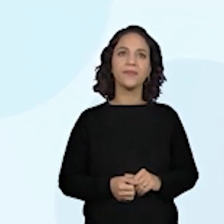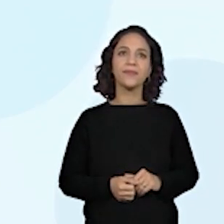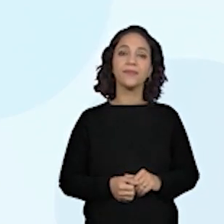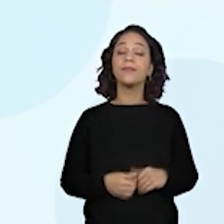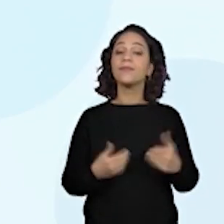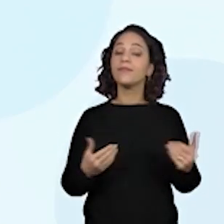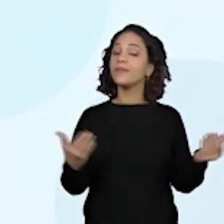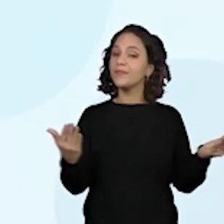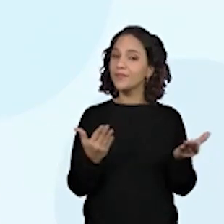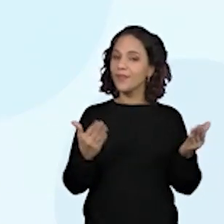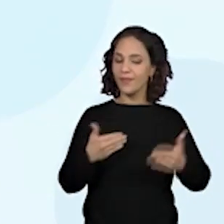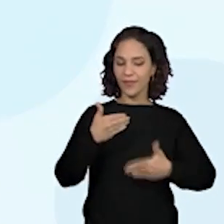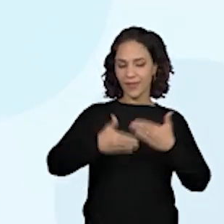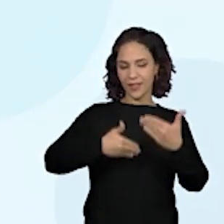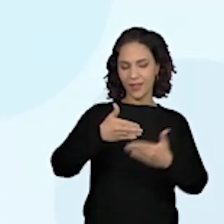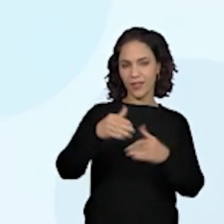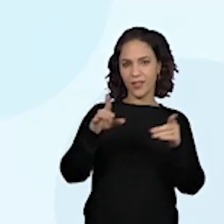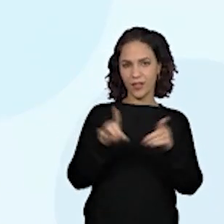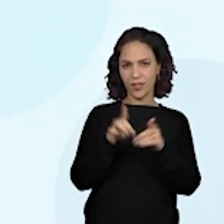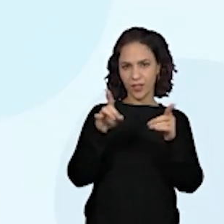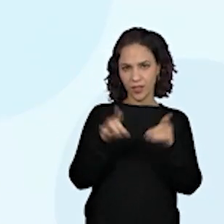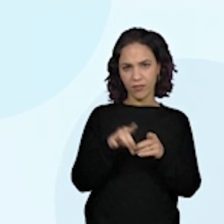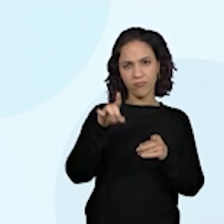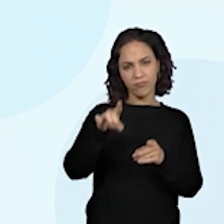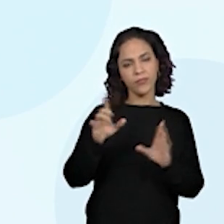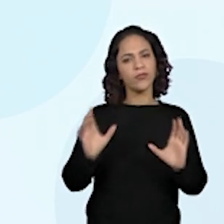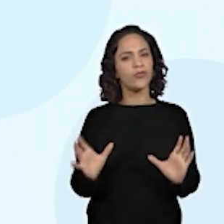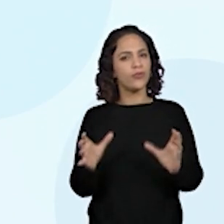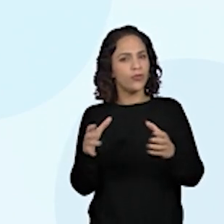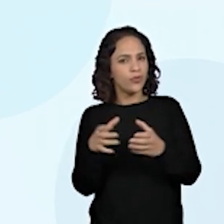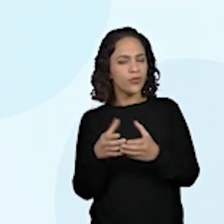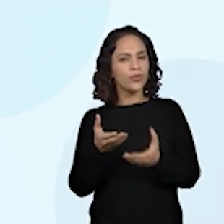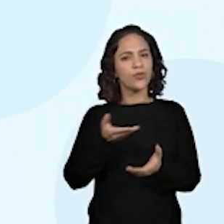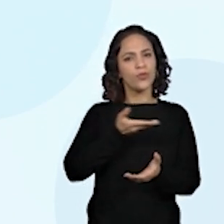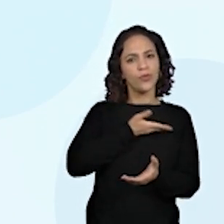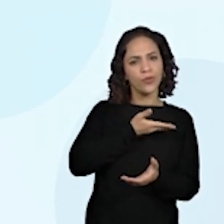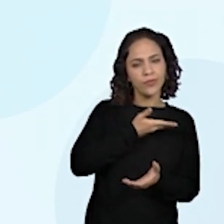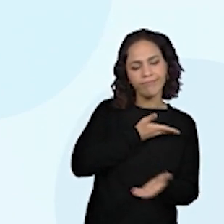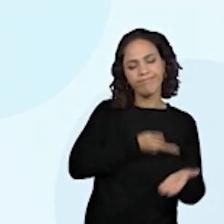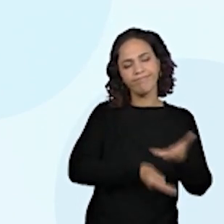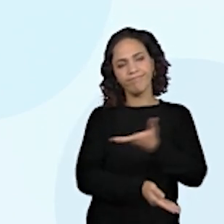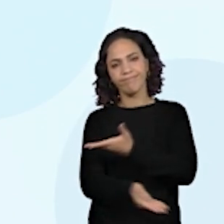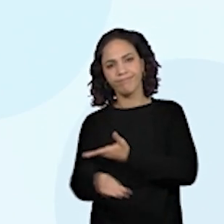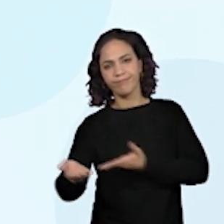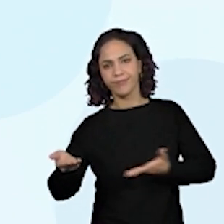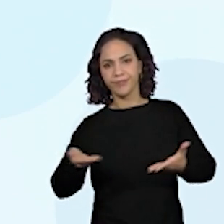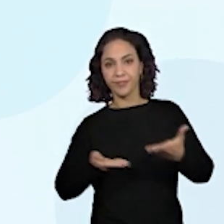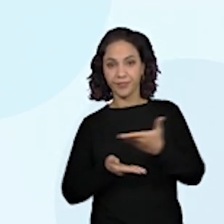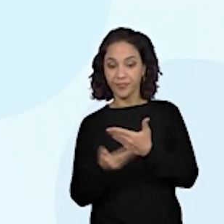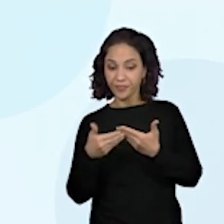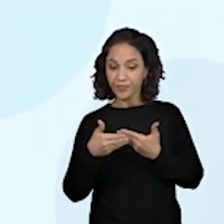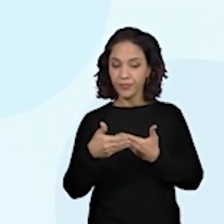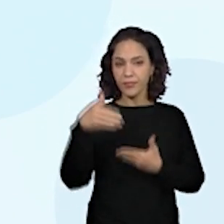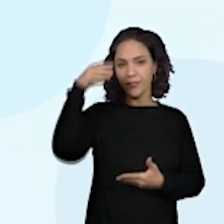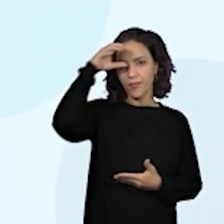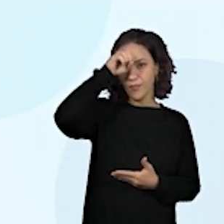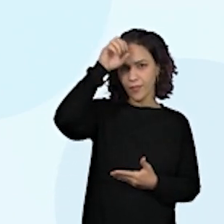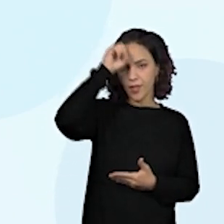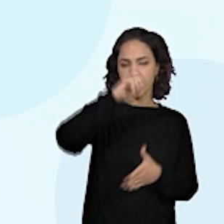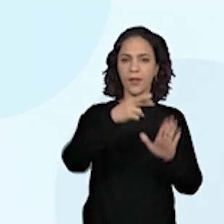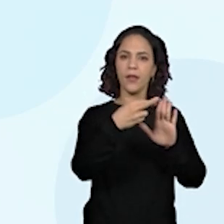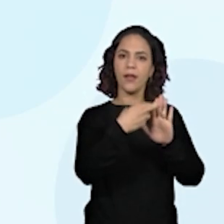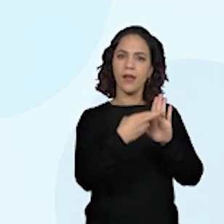Nesta sequência didática, você e seus colegas e suas colegas aprenderão as regras